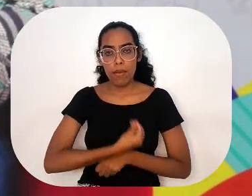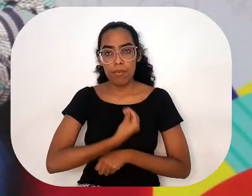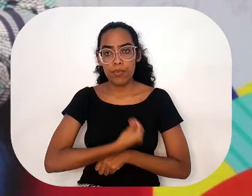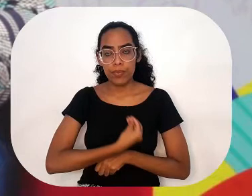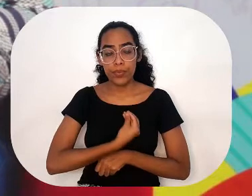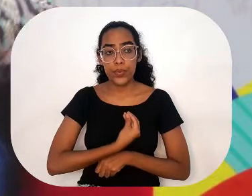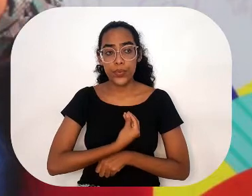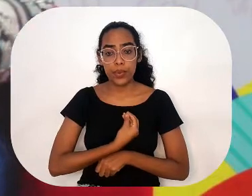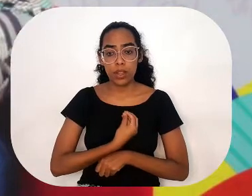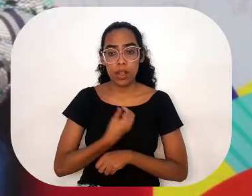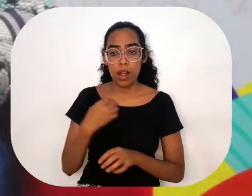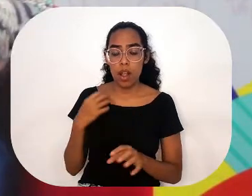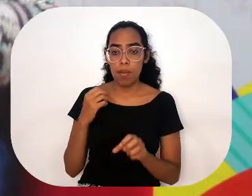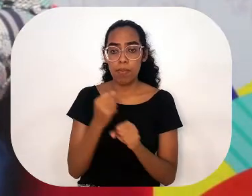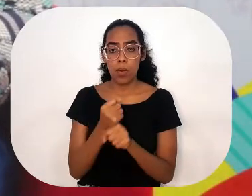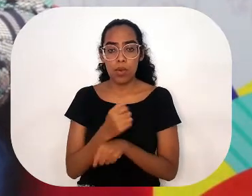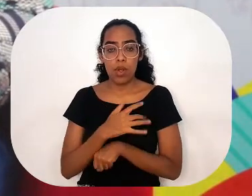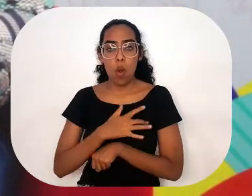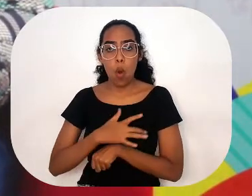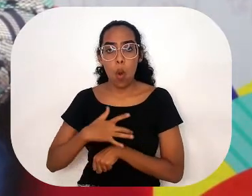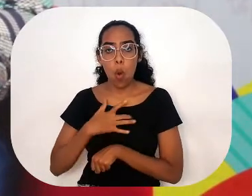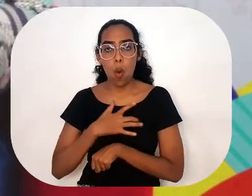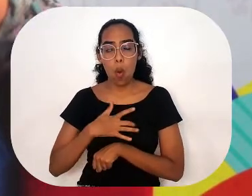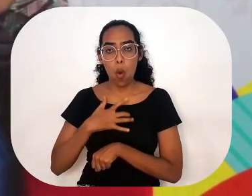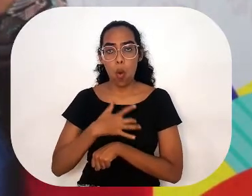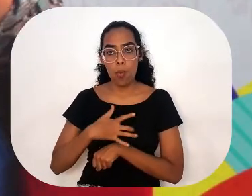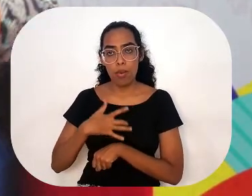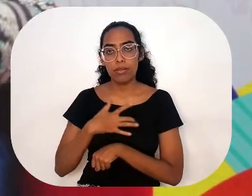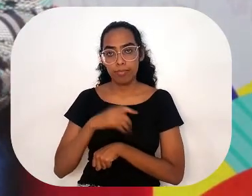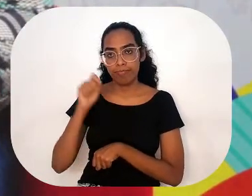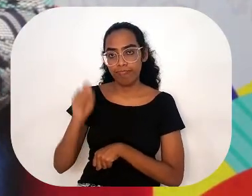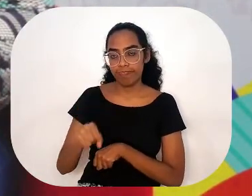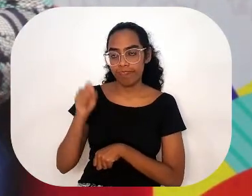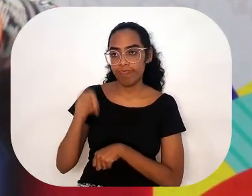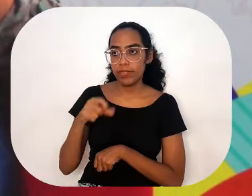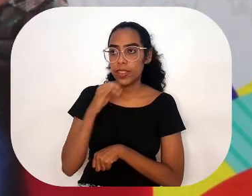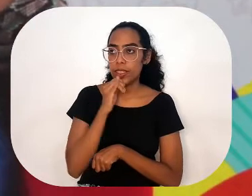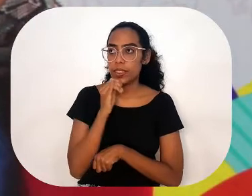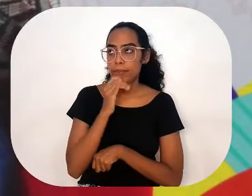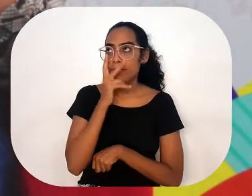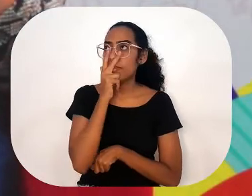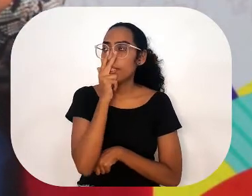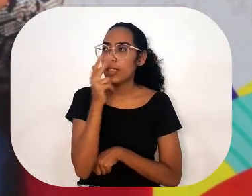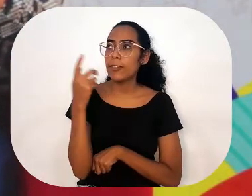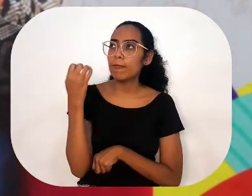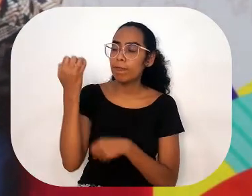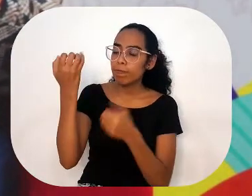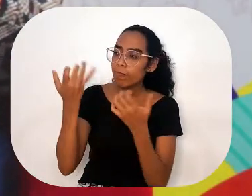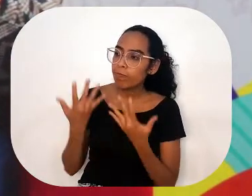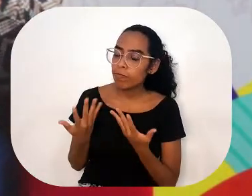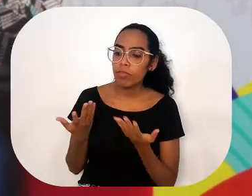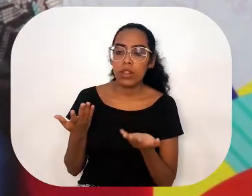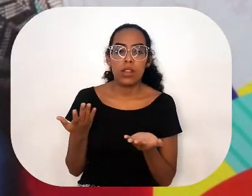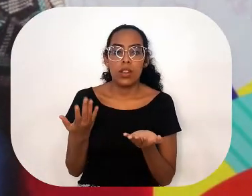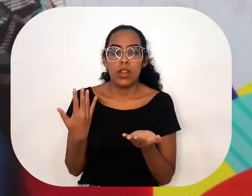Raquel tem com a sua produção romanesca ela está muito presente ainda que ela sempre diga